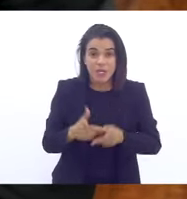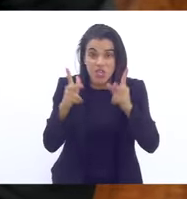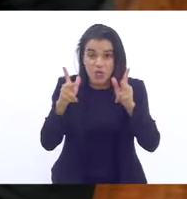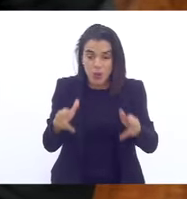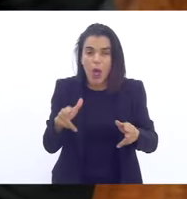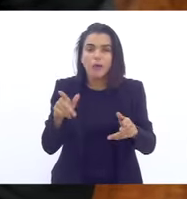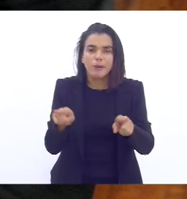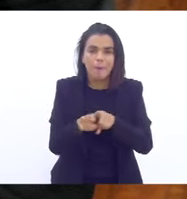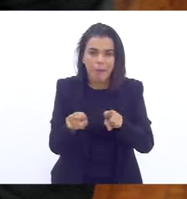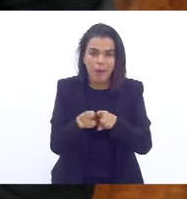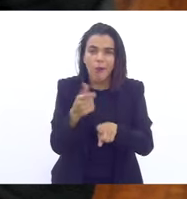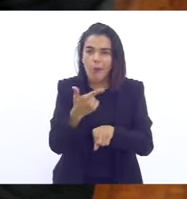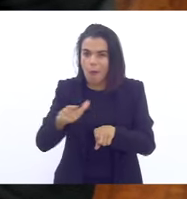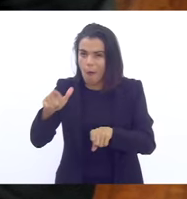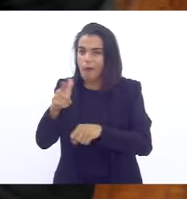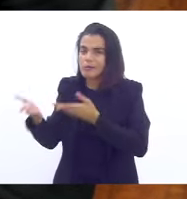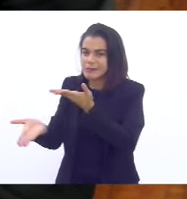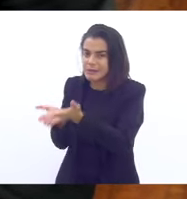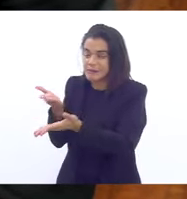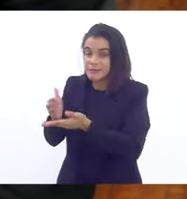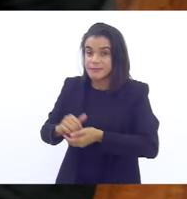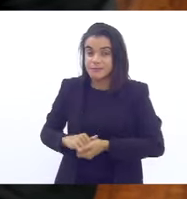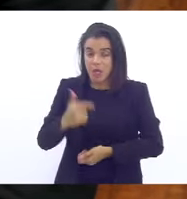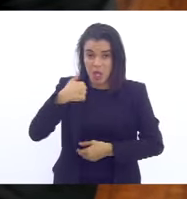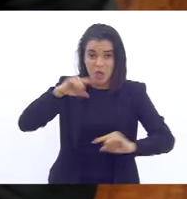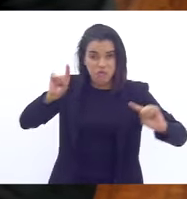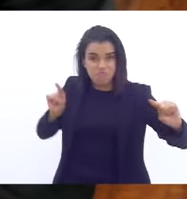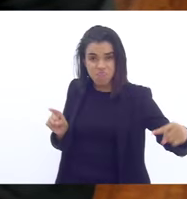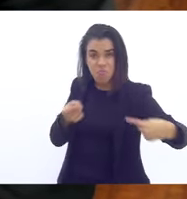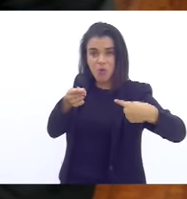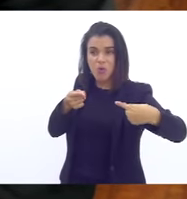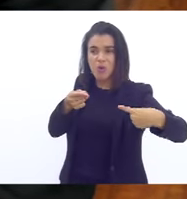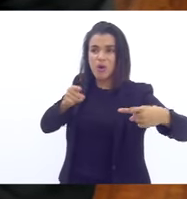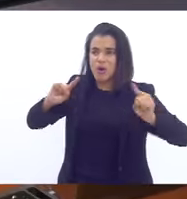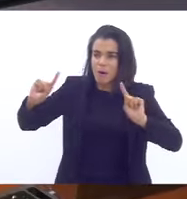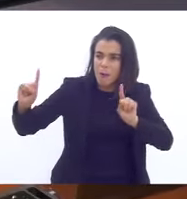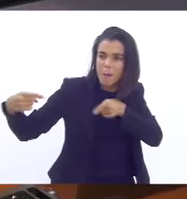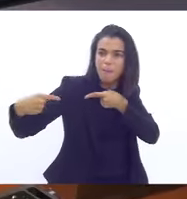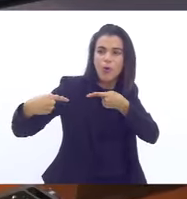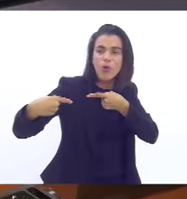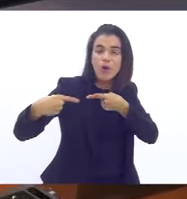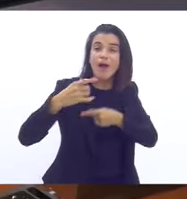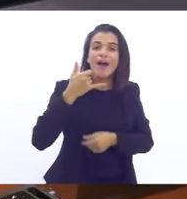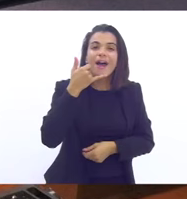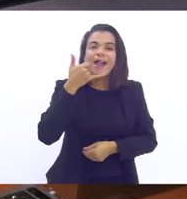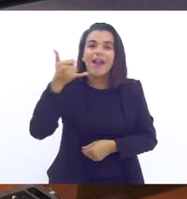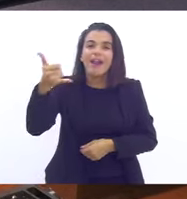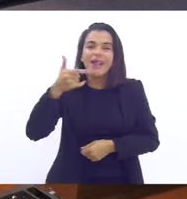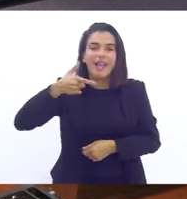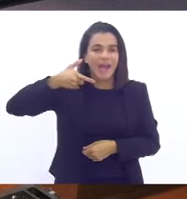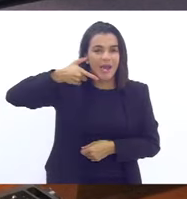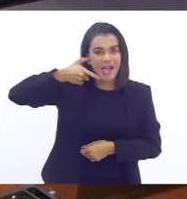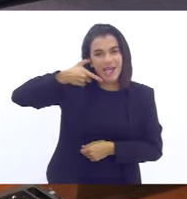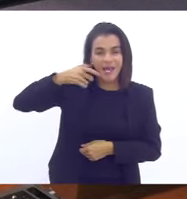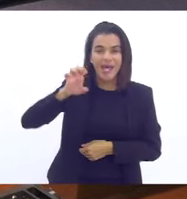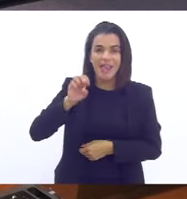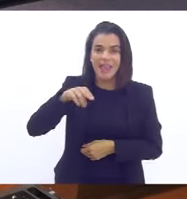acontece com os demais serviços. Eu faço um desafio a você aqui. Liga para um atendente da Enel